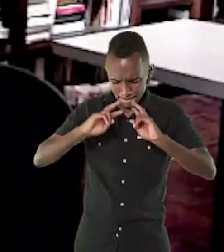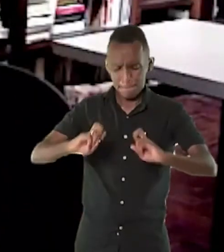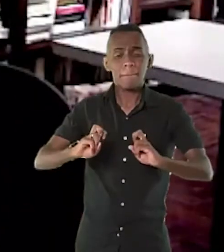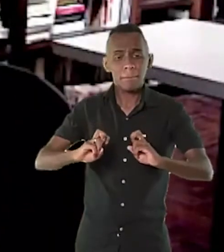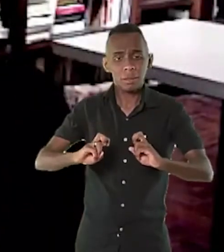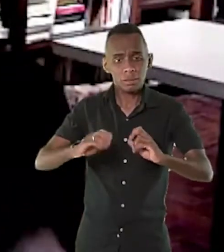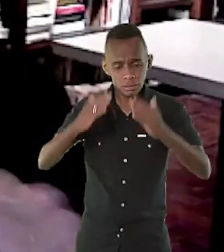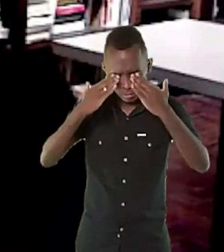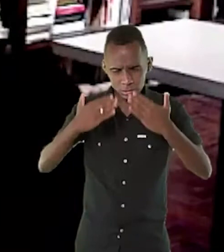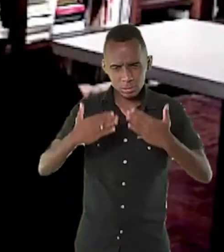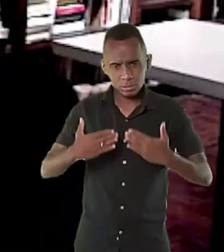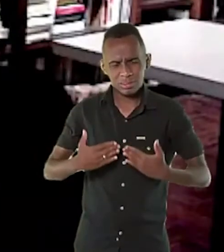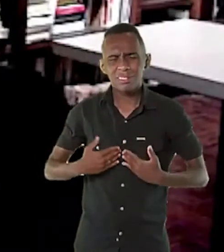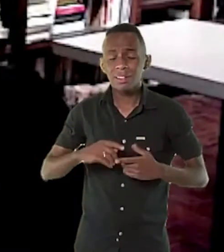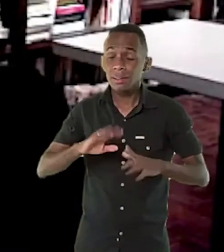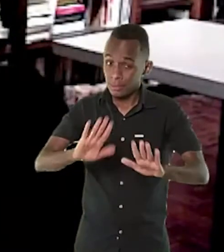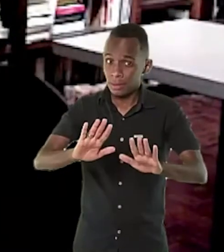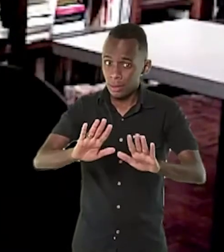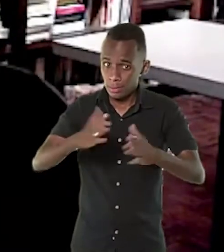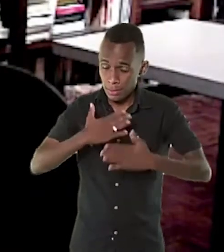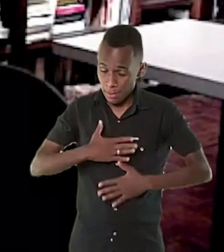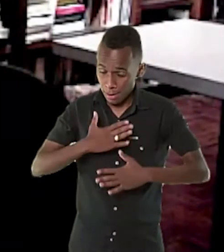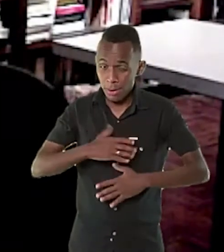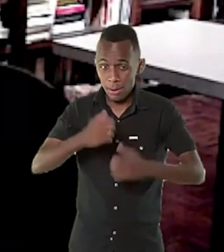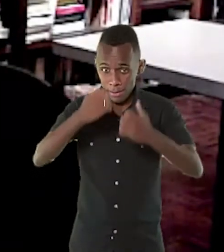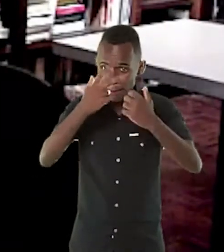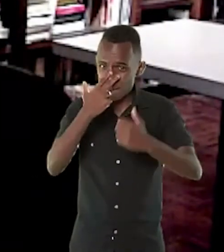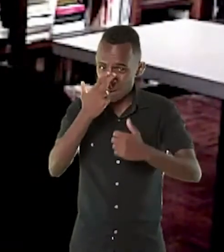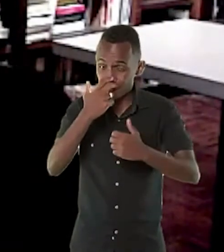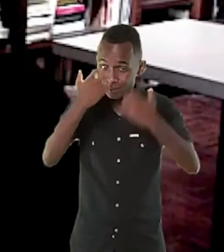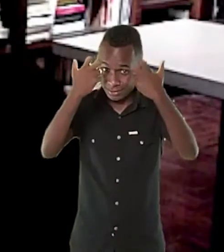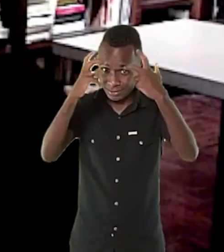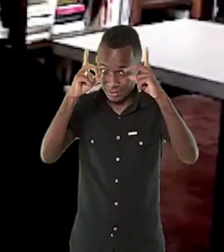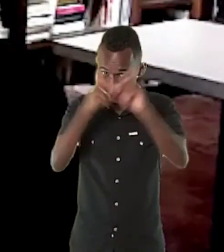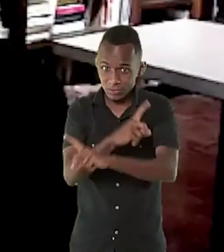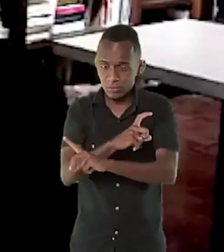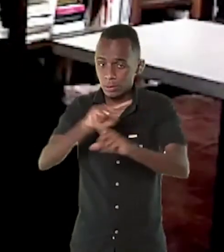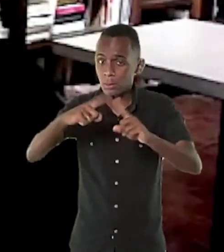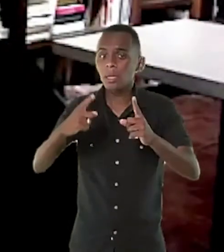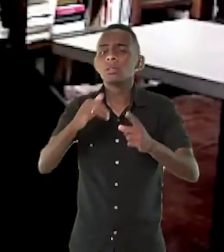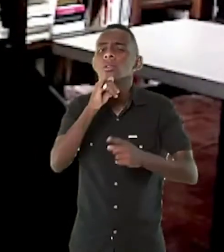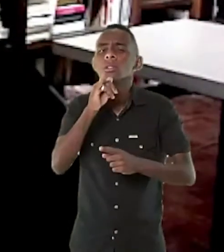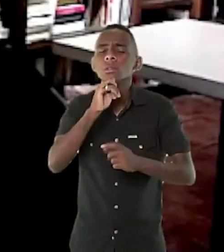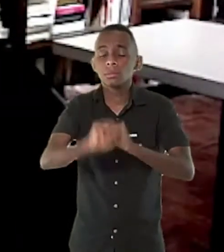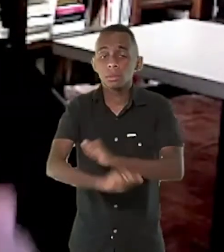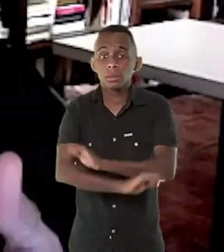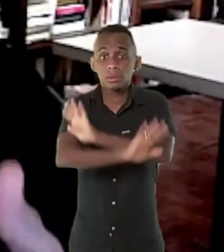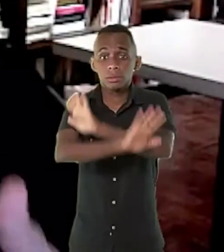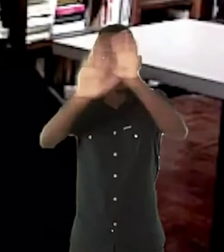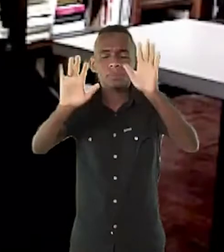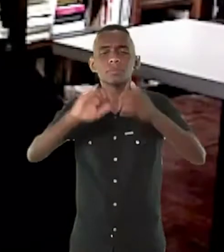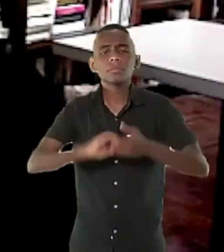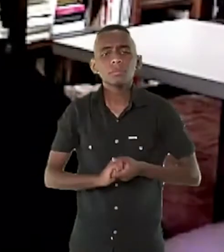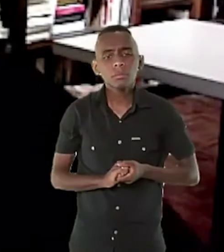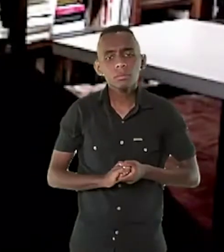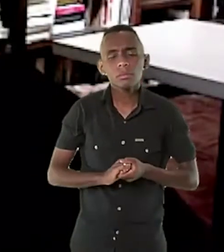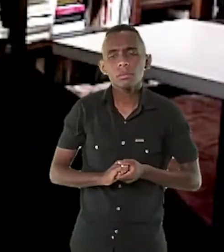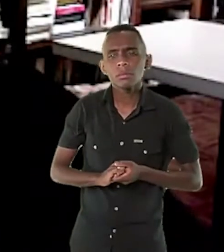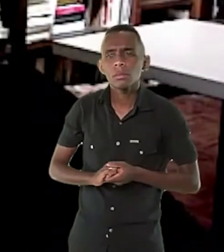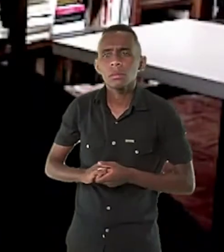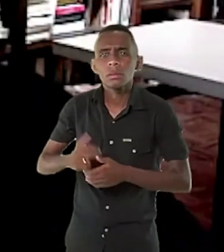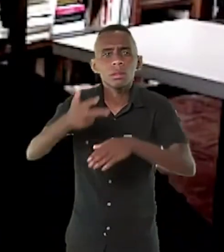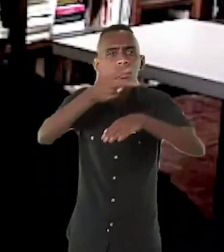que parece muito complicado, mas eu vou dar um exemplo que vai deixar tudo muito fácil. São essas câmeras que estão